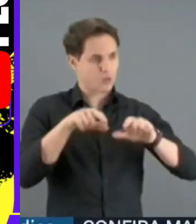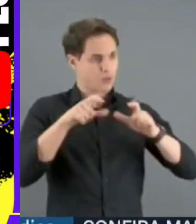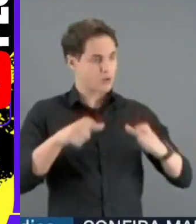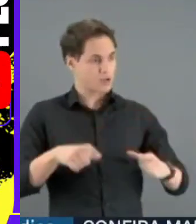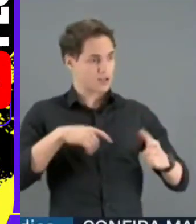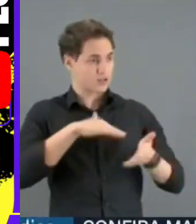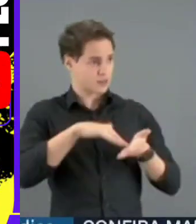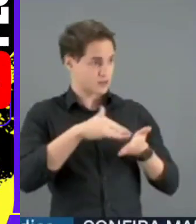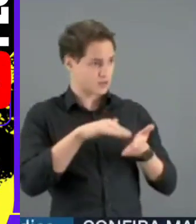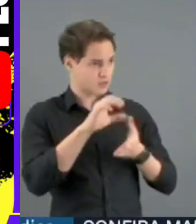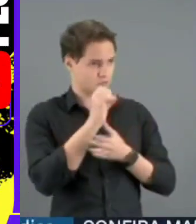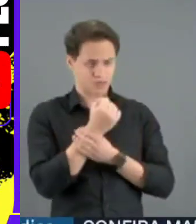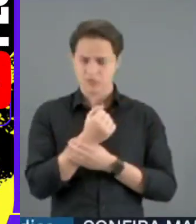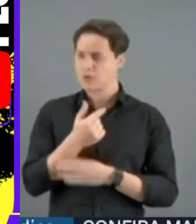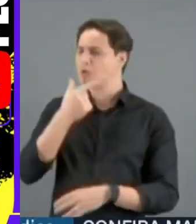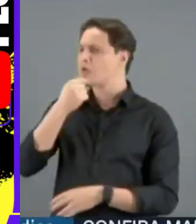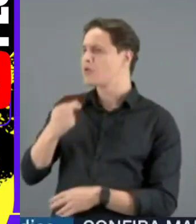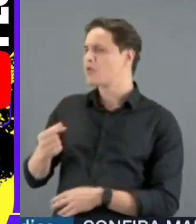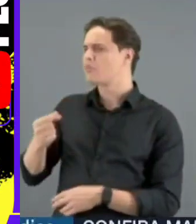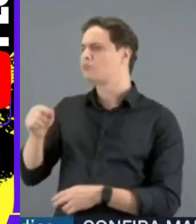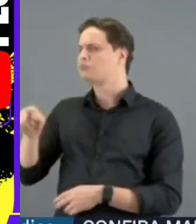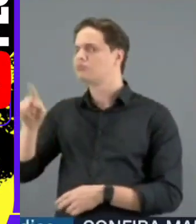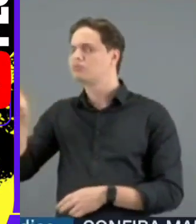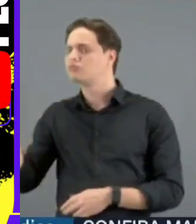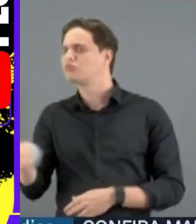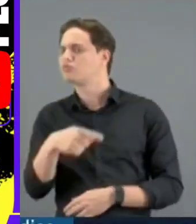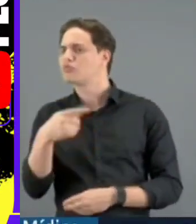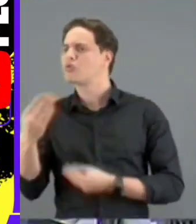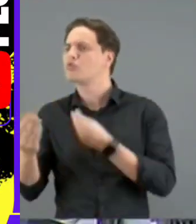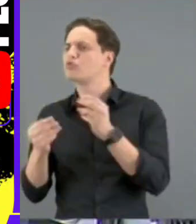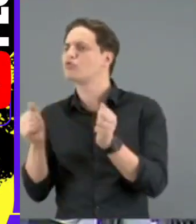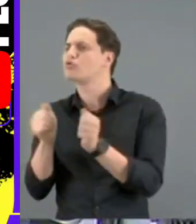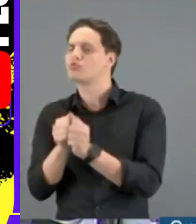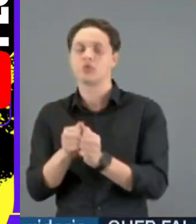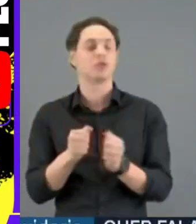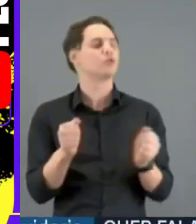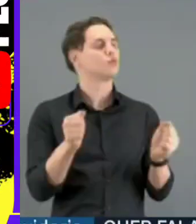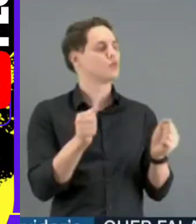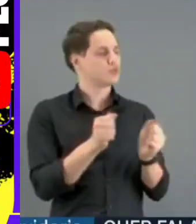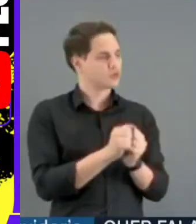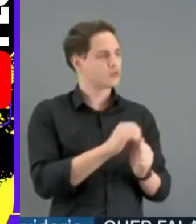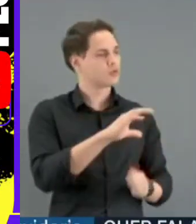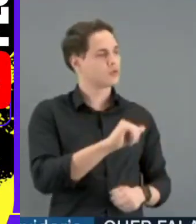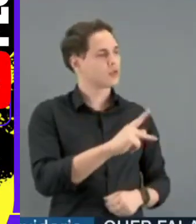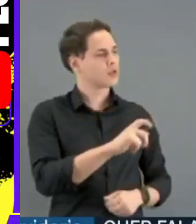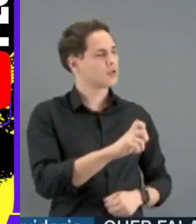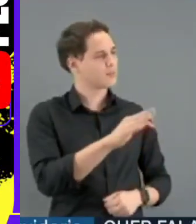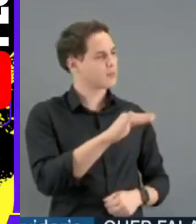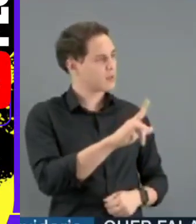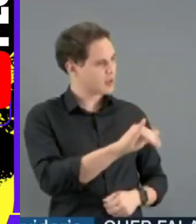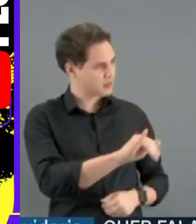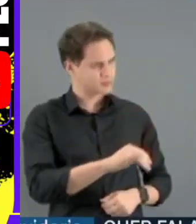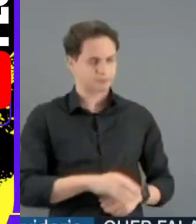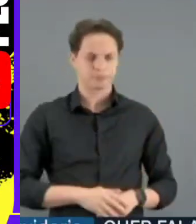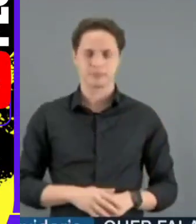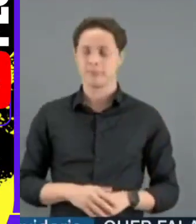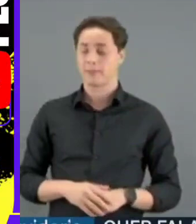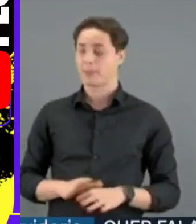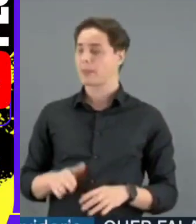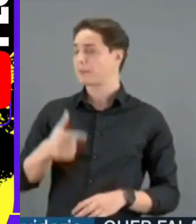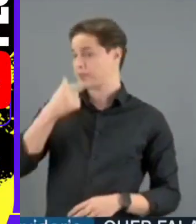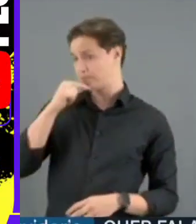de Segurança. Ele chegou na presença de quem ao Teatro de Operações? Juntamente com o Dr. Capelli. O senhor declarou